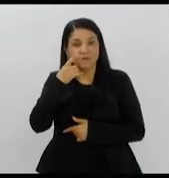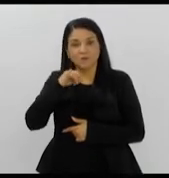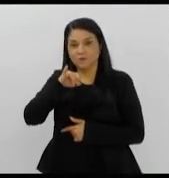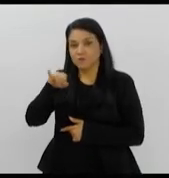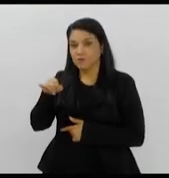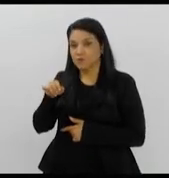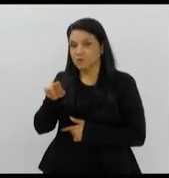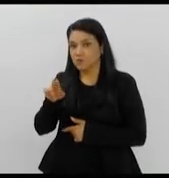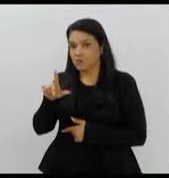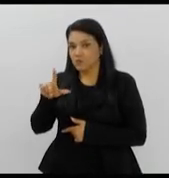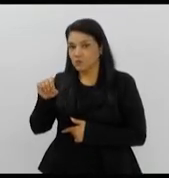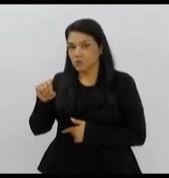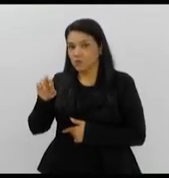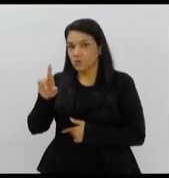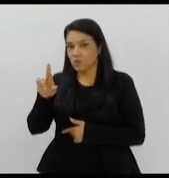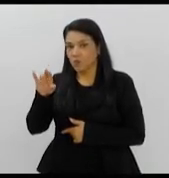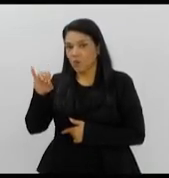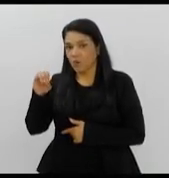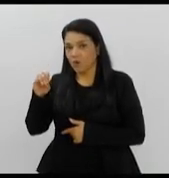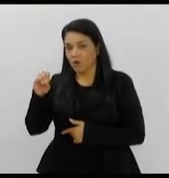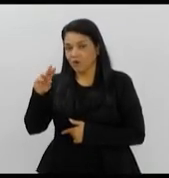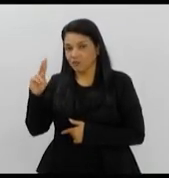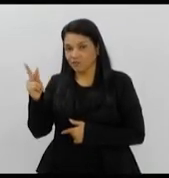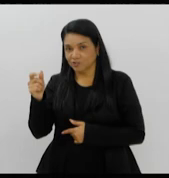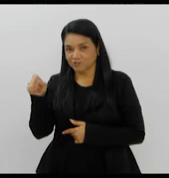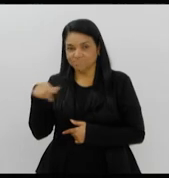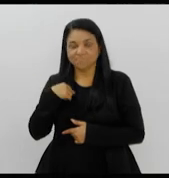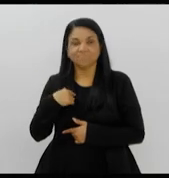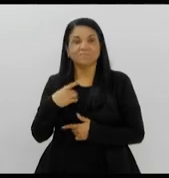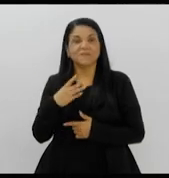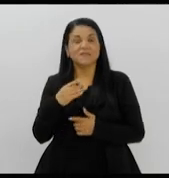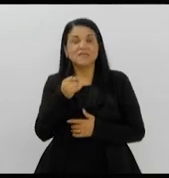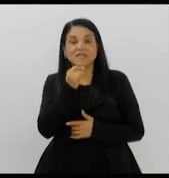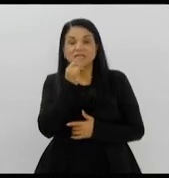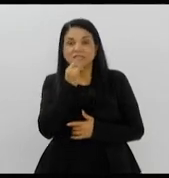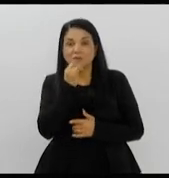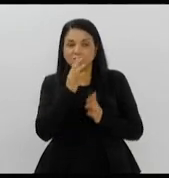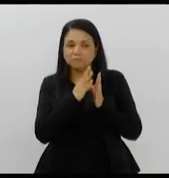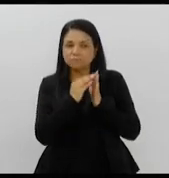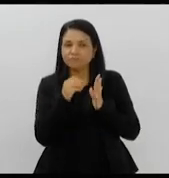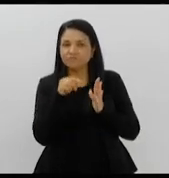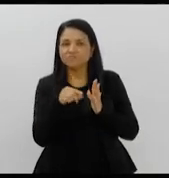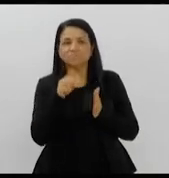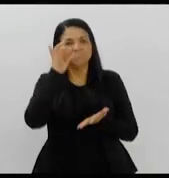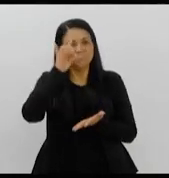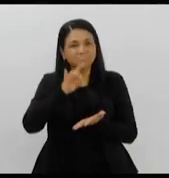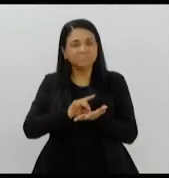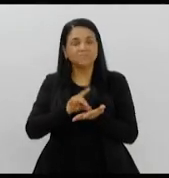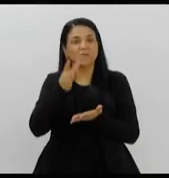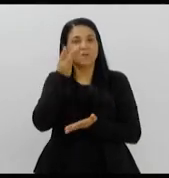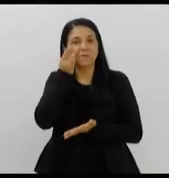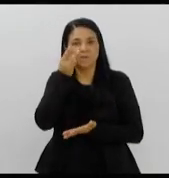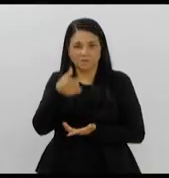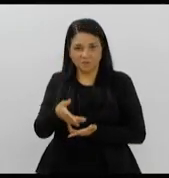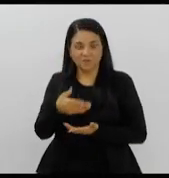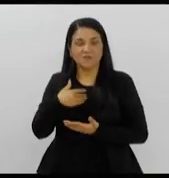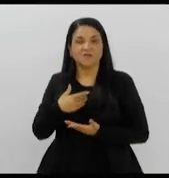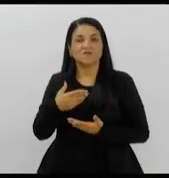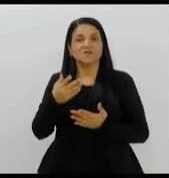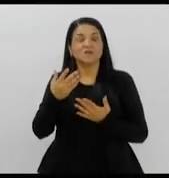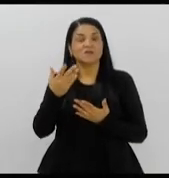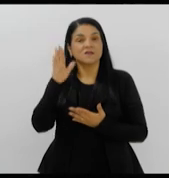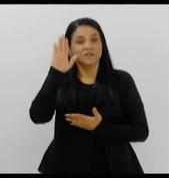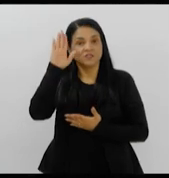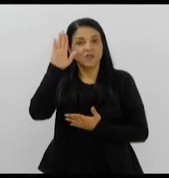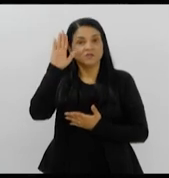Rocha deu um exemplo vivo disso aqui. Foi candidato em Teresópolis,